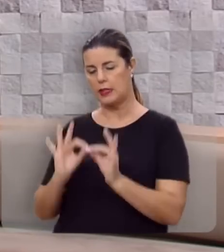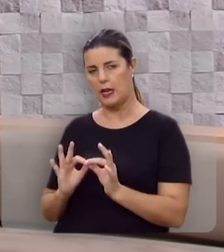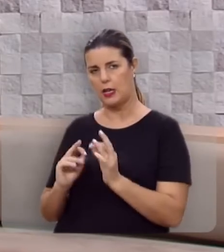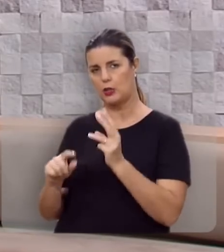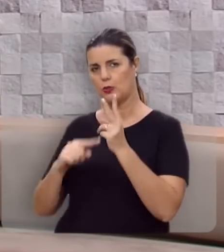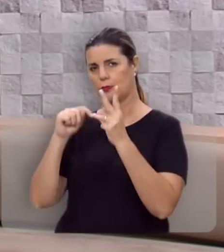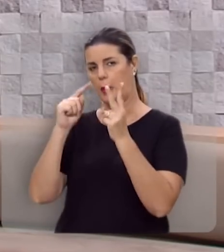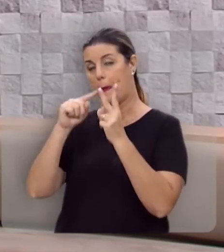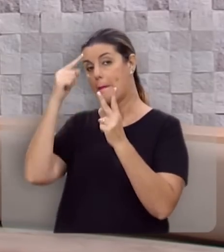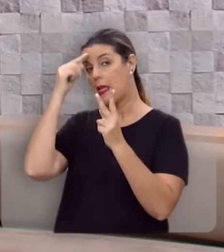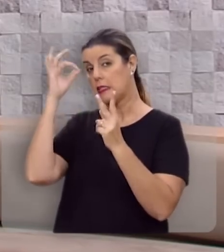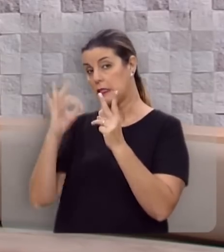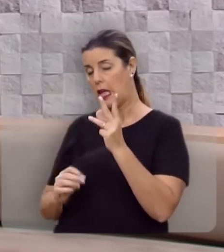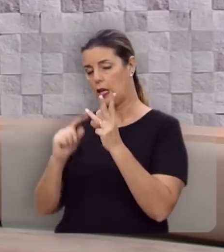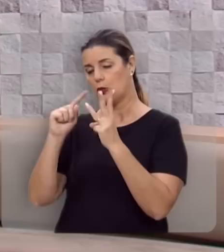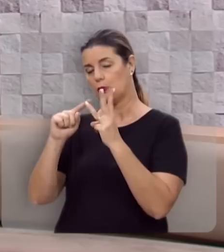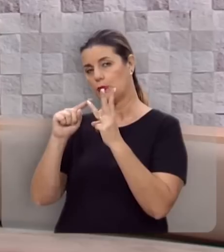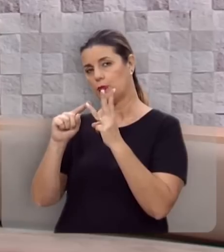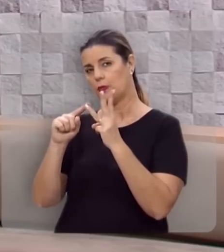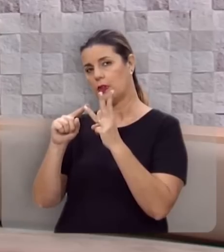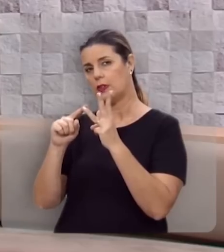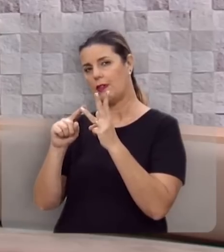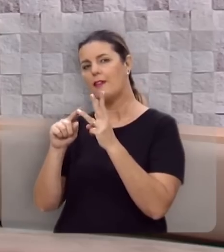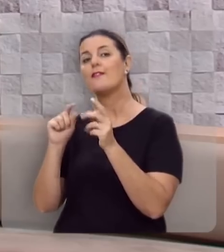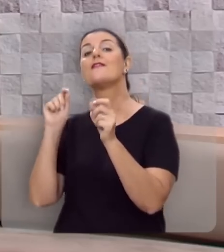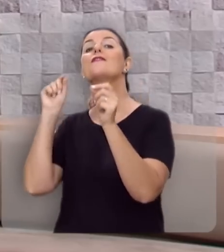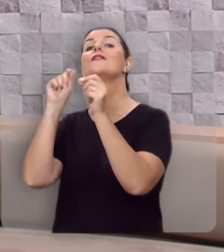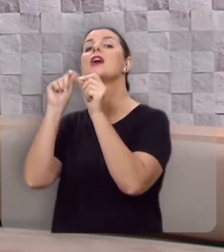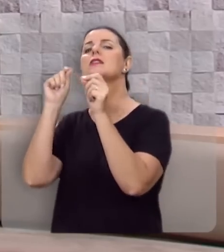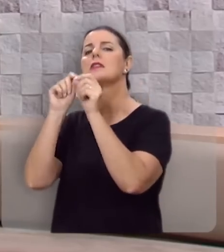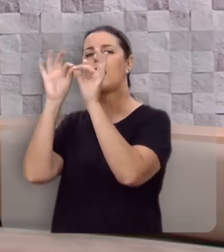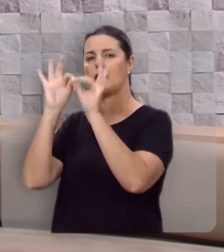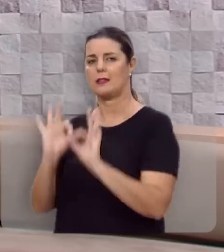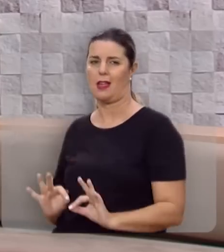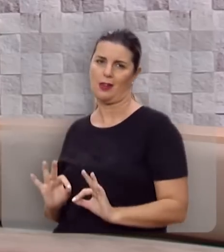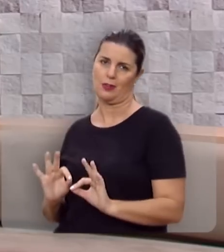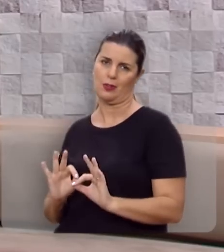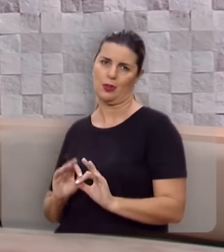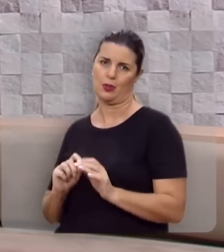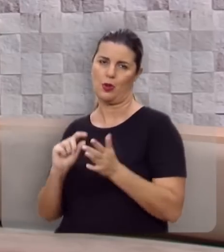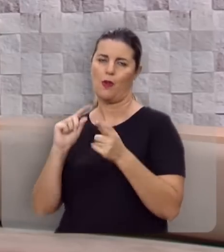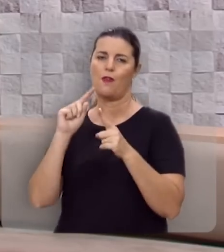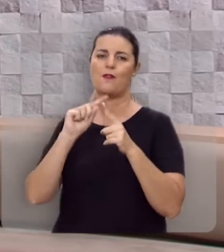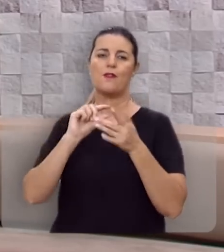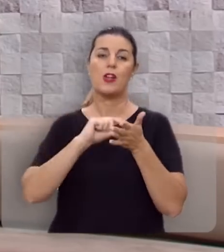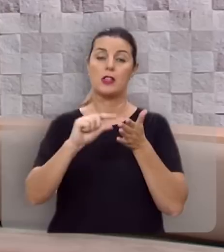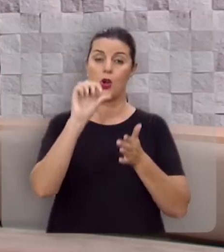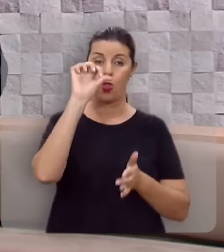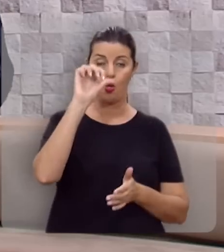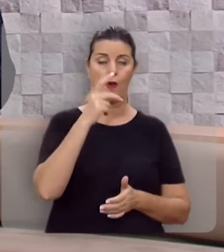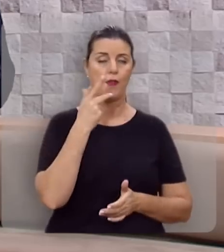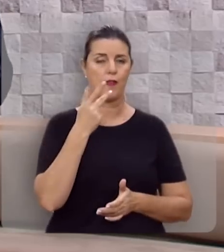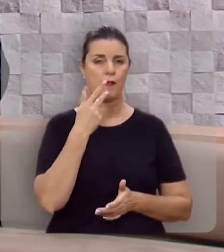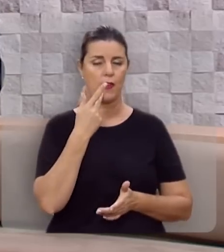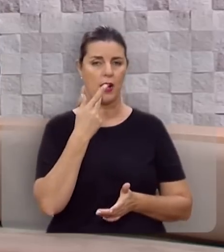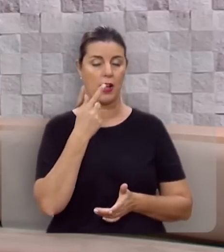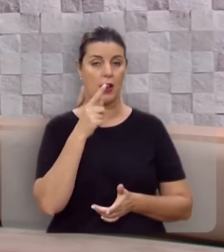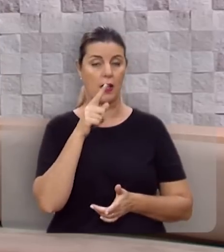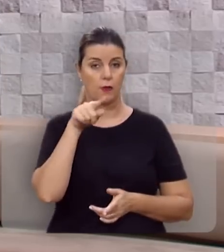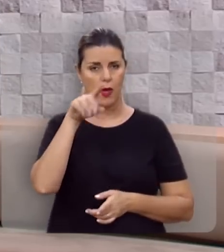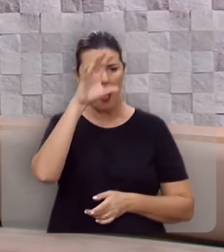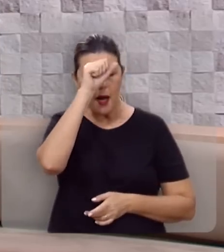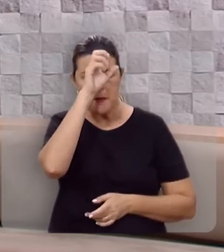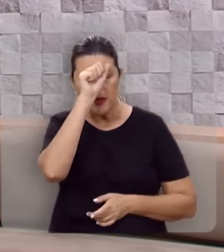corretamente. Segundo, pensar corretamente. Terceiro, agir corretamente. Porque o verso 9, Paulo diz assim: e o que